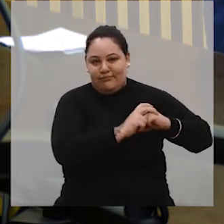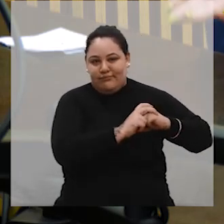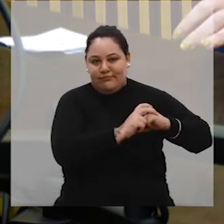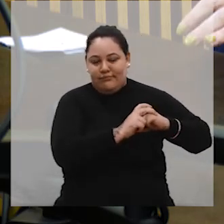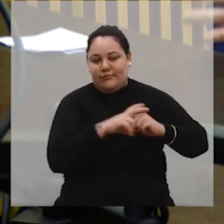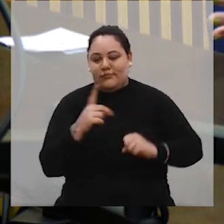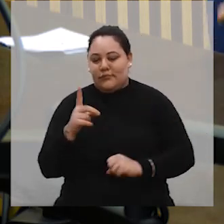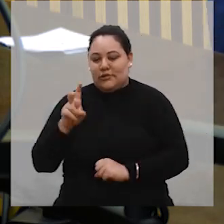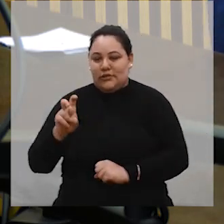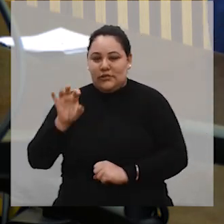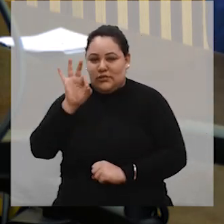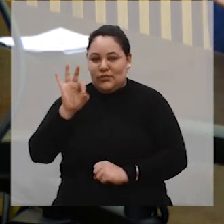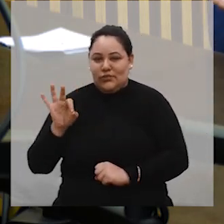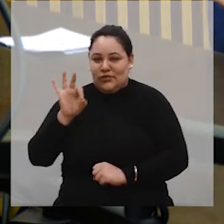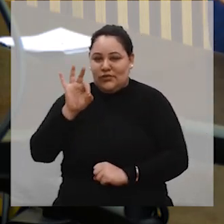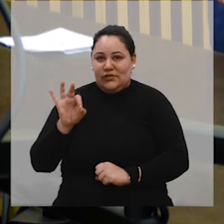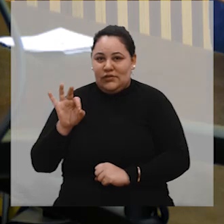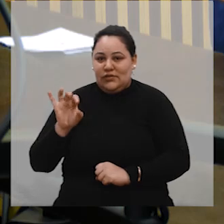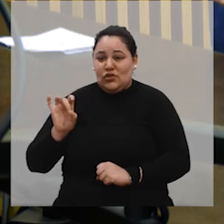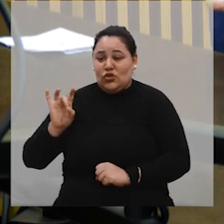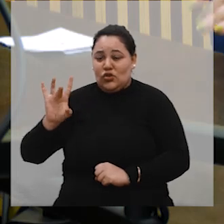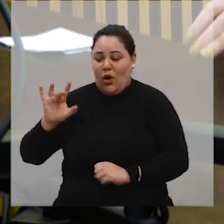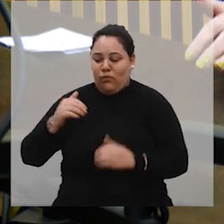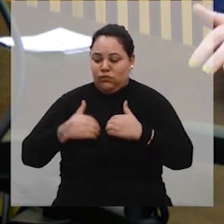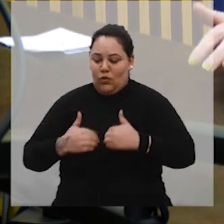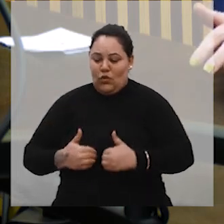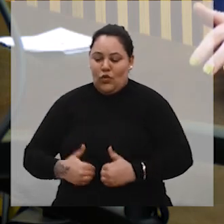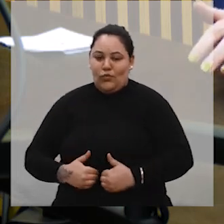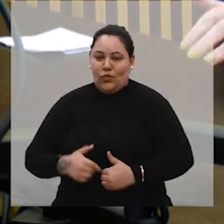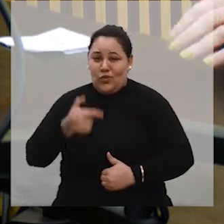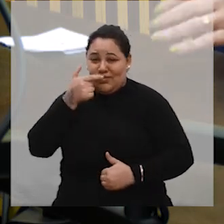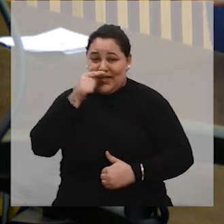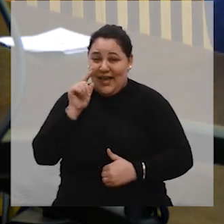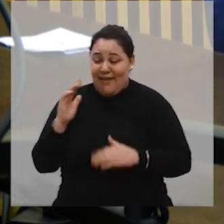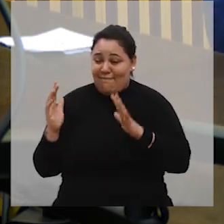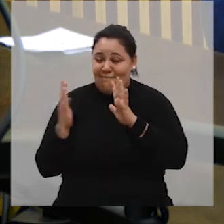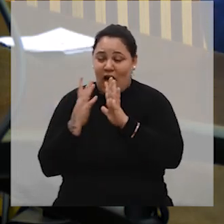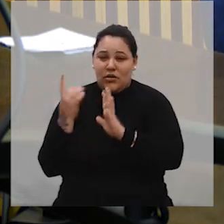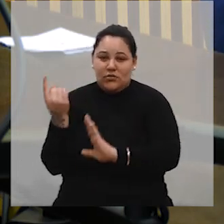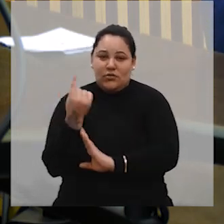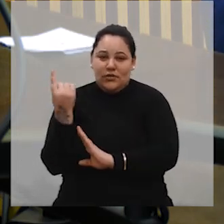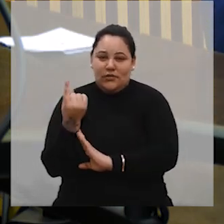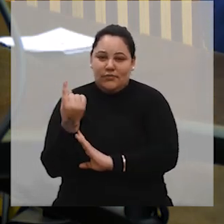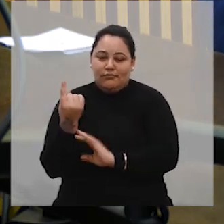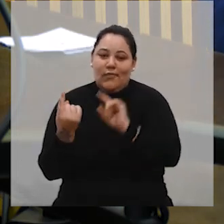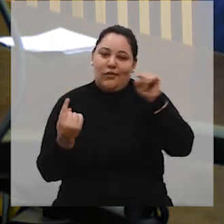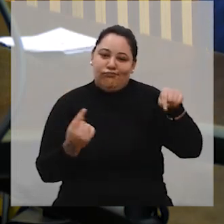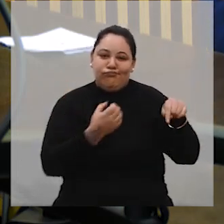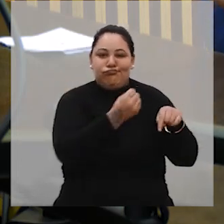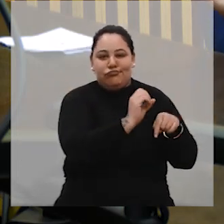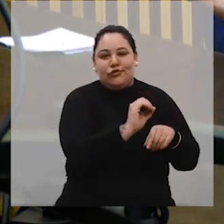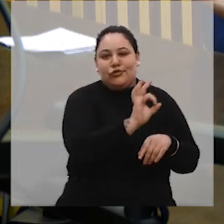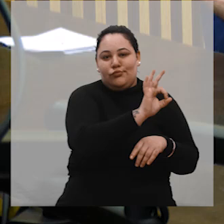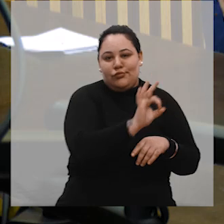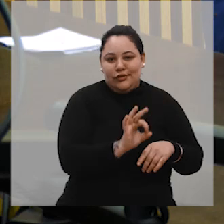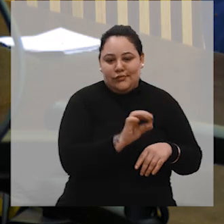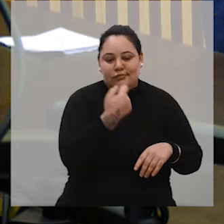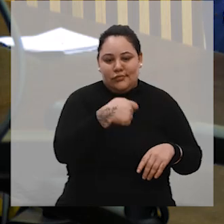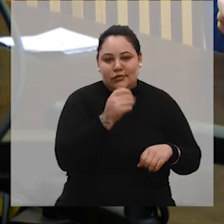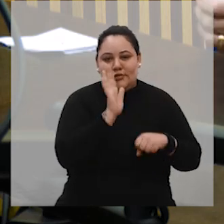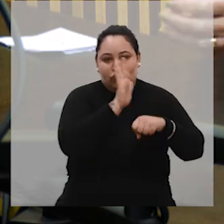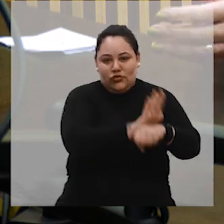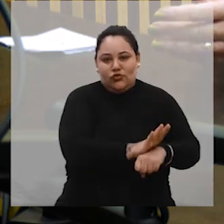85%. 15% só o organismo consegue combater. Mas os outros 80% a gente vai ter que intervir